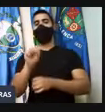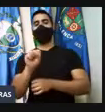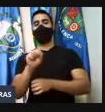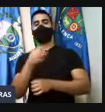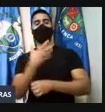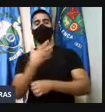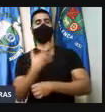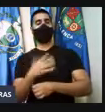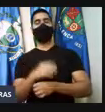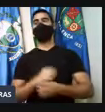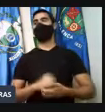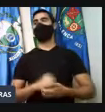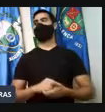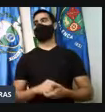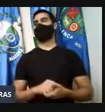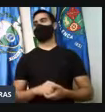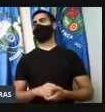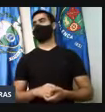8/12/2020.